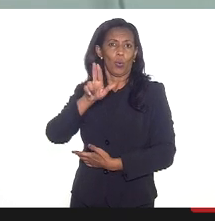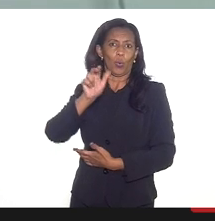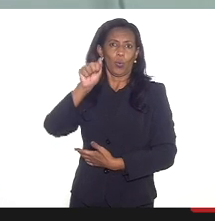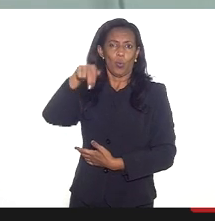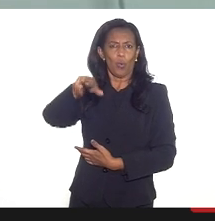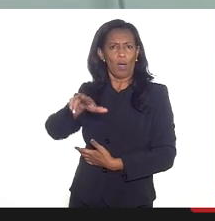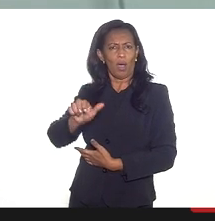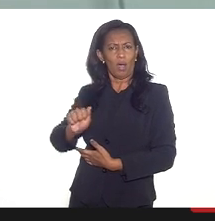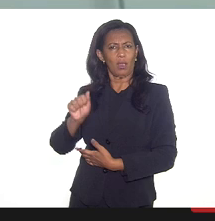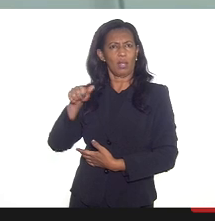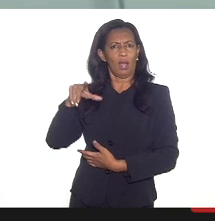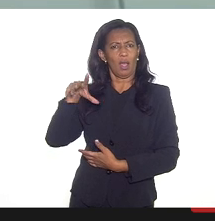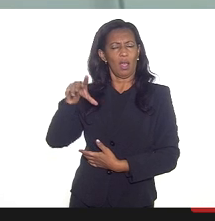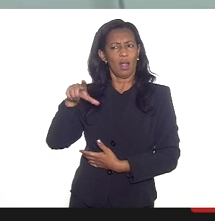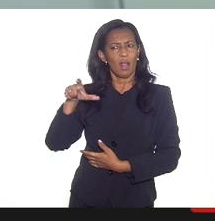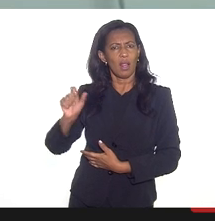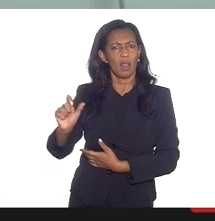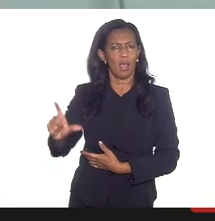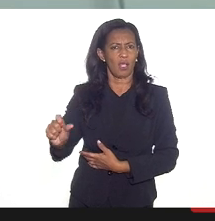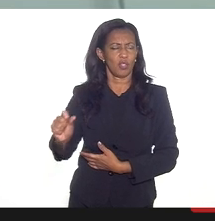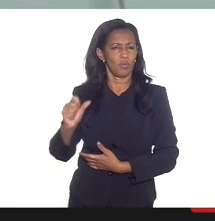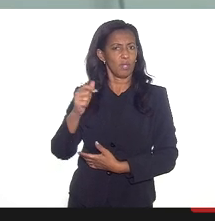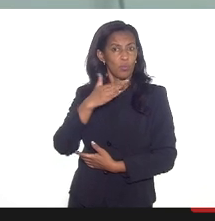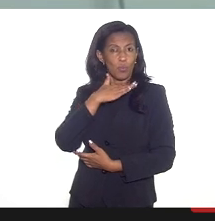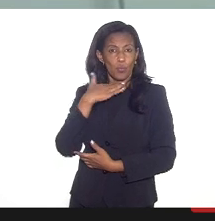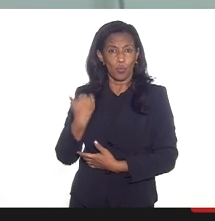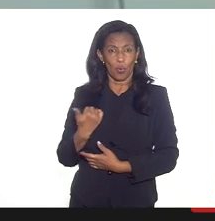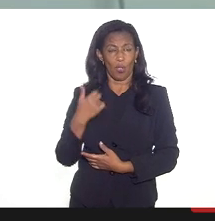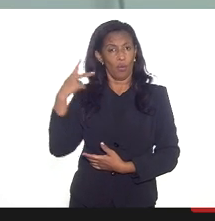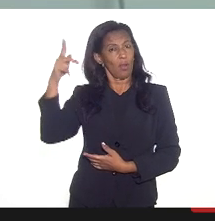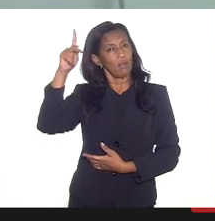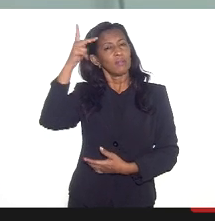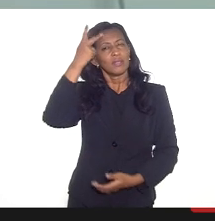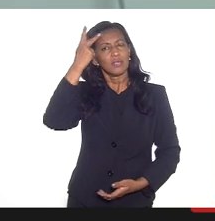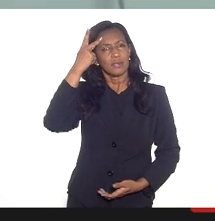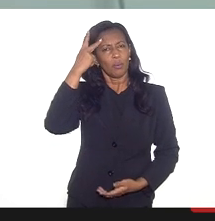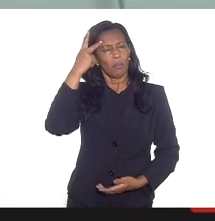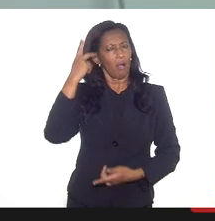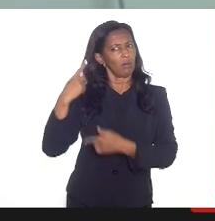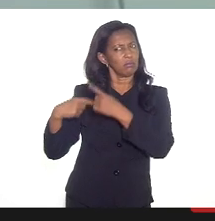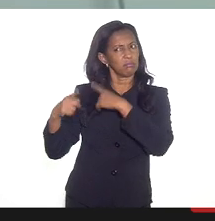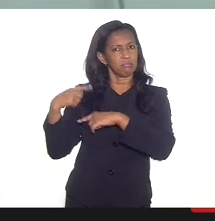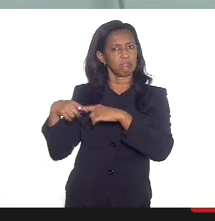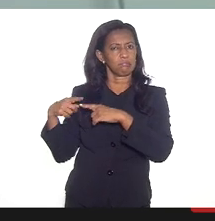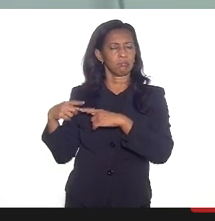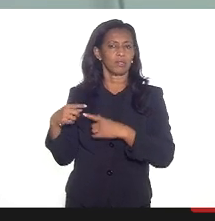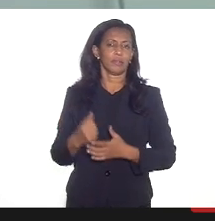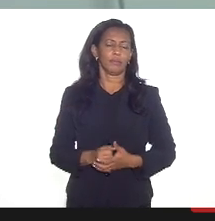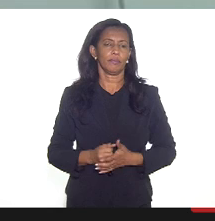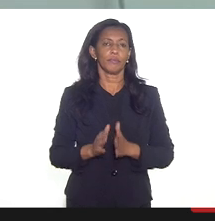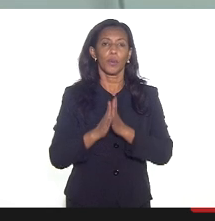uma lésbica que foi assassinada em São Paulo, recentemente. Então, por favor,